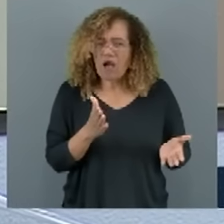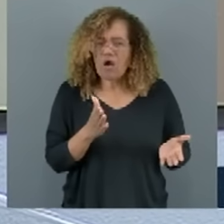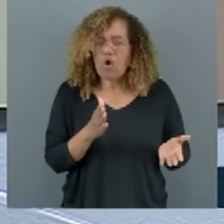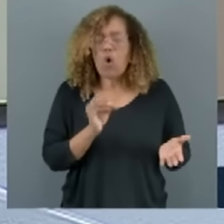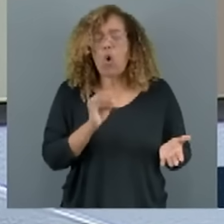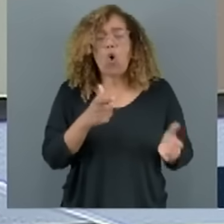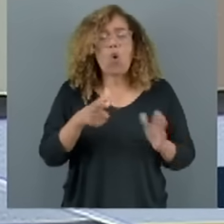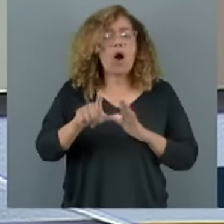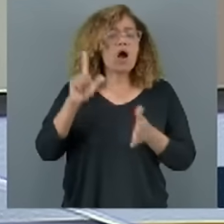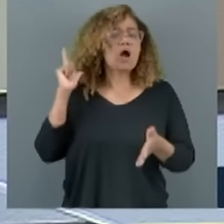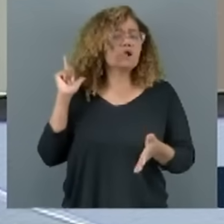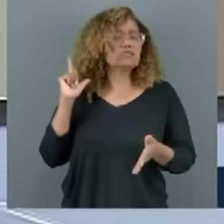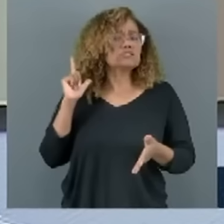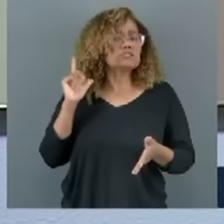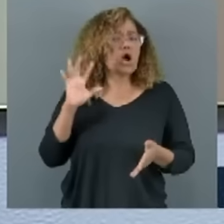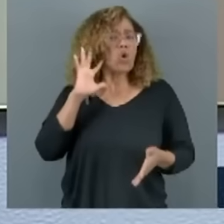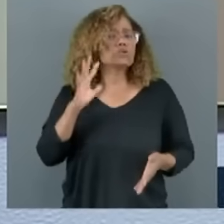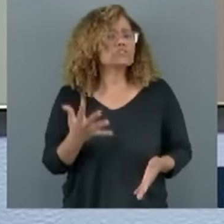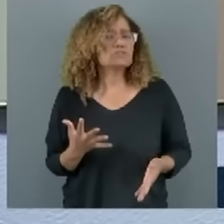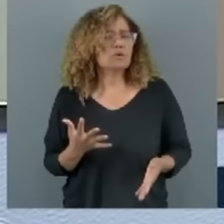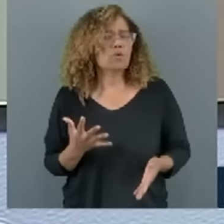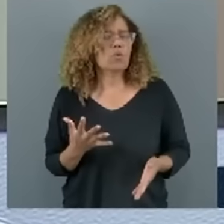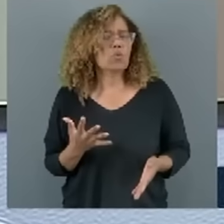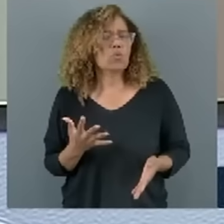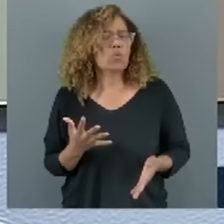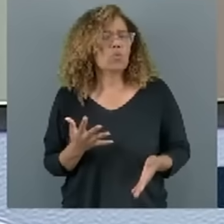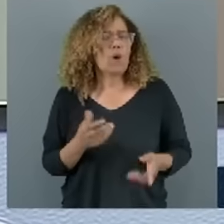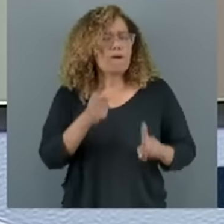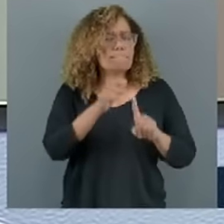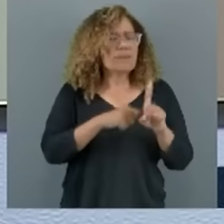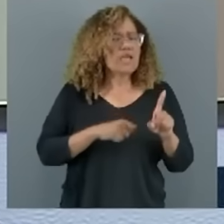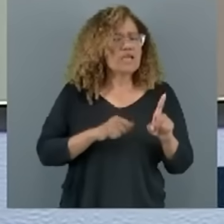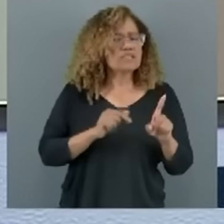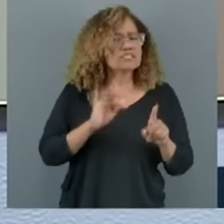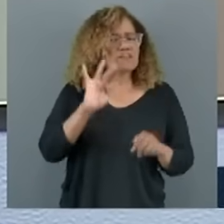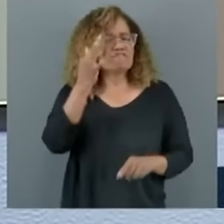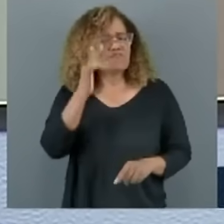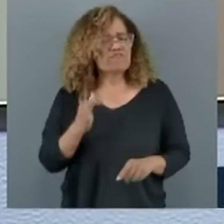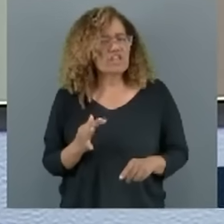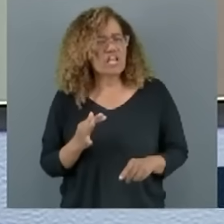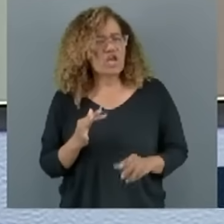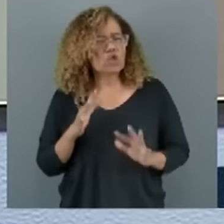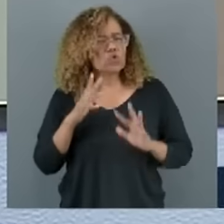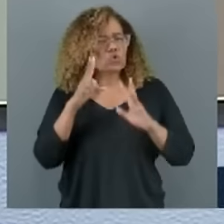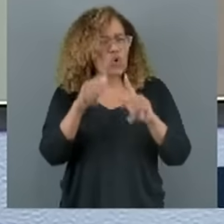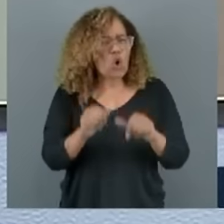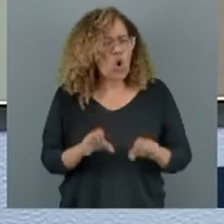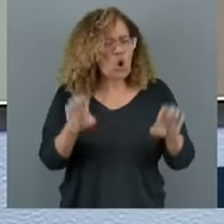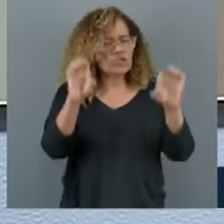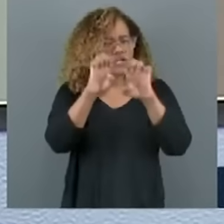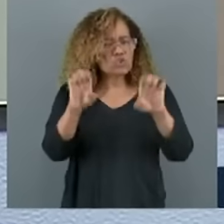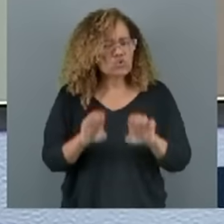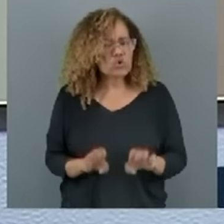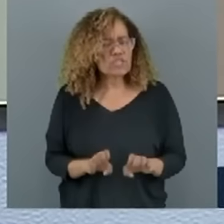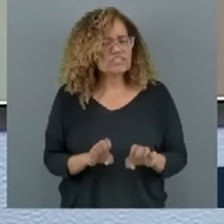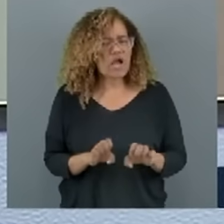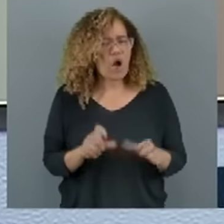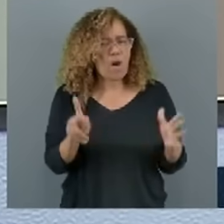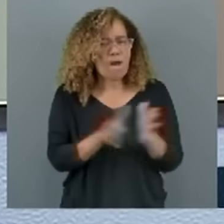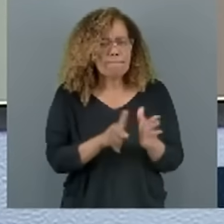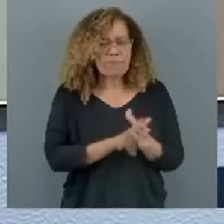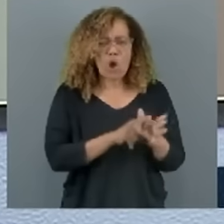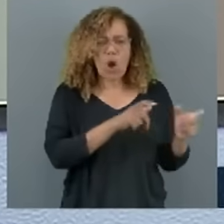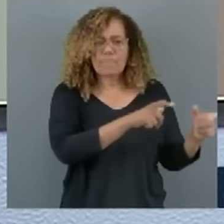de antes? Será que em fevereiro toda a desestruturação da terra indígena